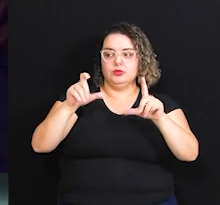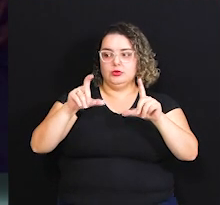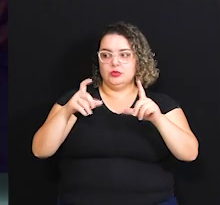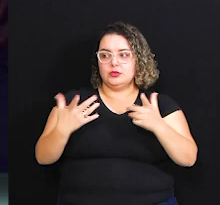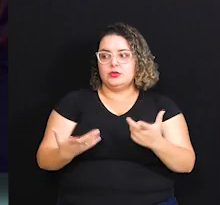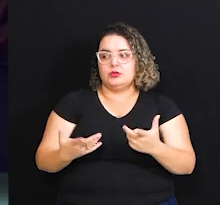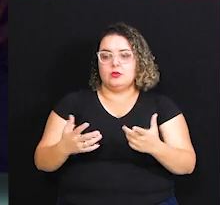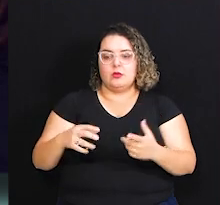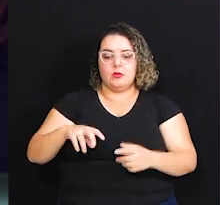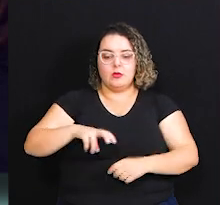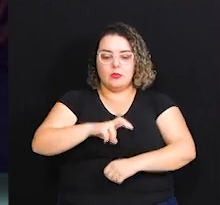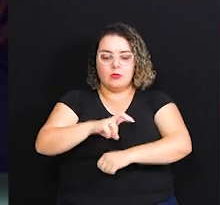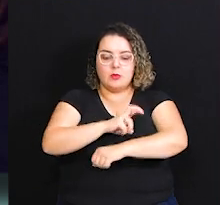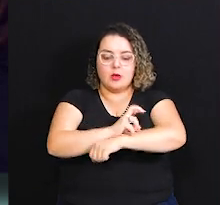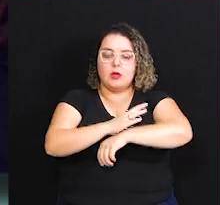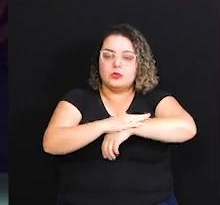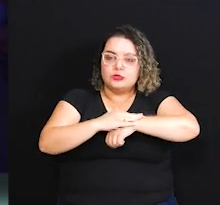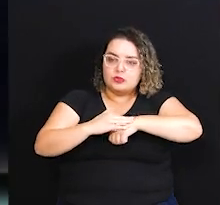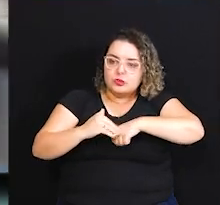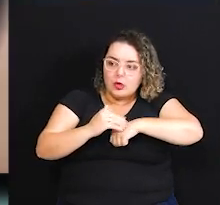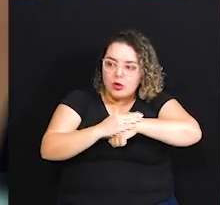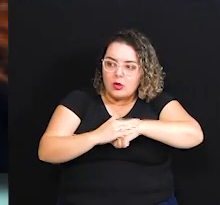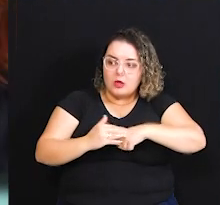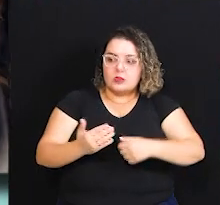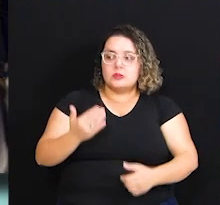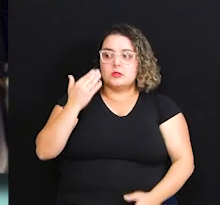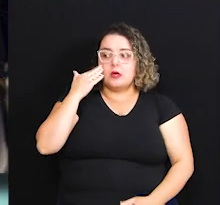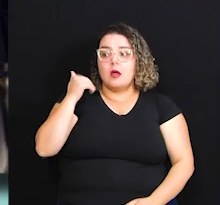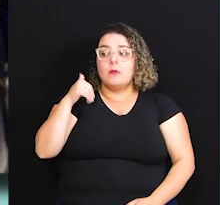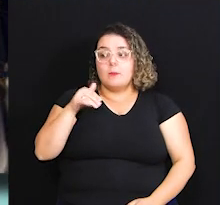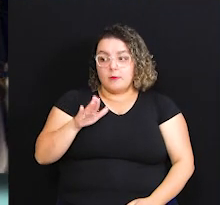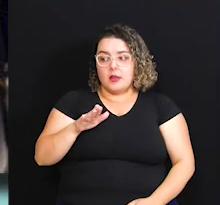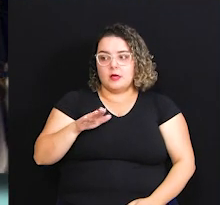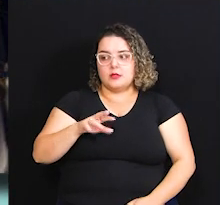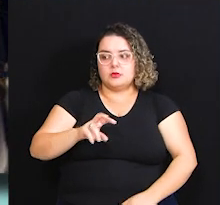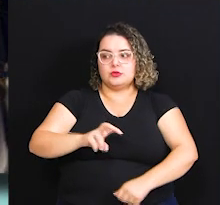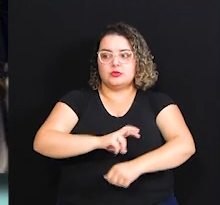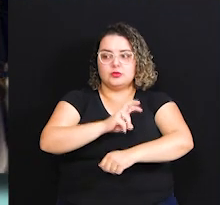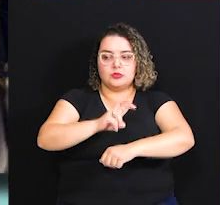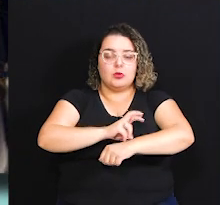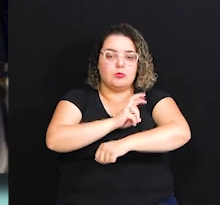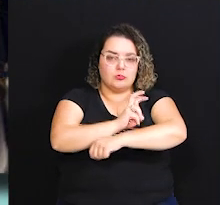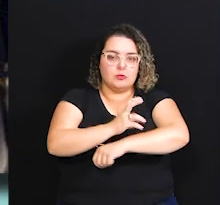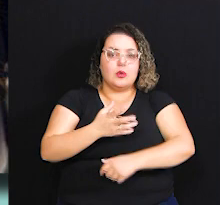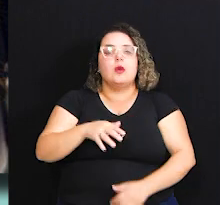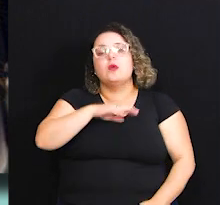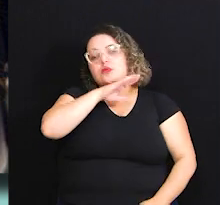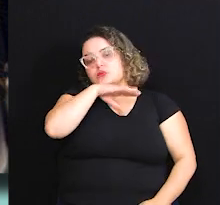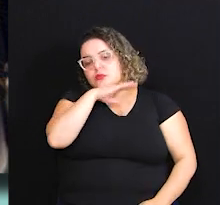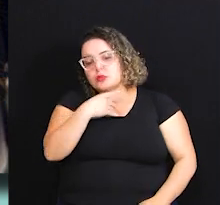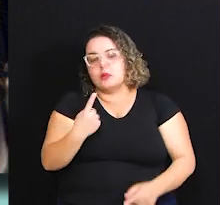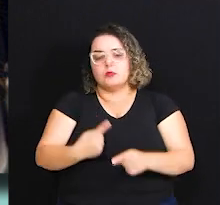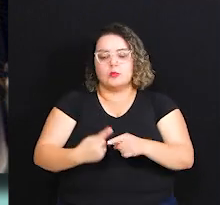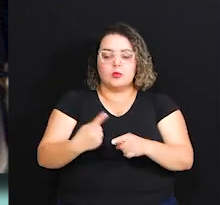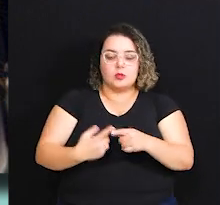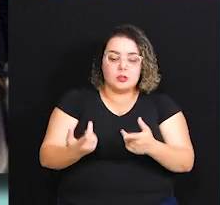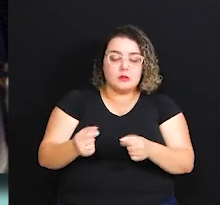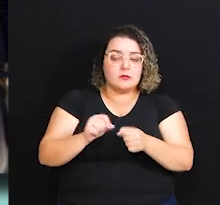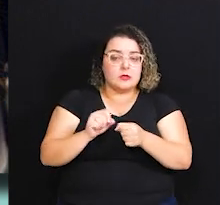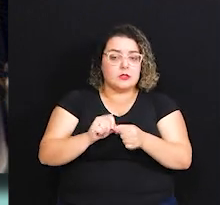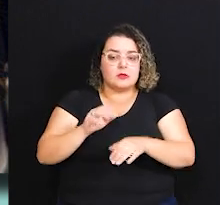com uma serpente dócil e saber um pouco mais sobre esses animais. Por que eles estão aqui, por que nós fazemos